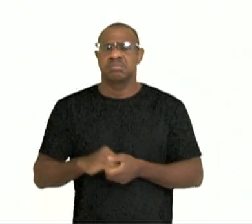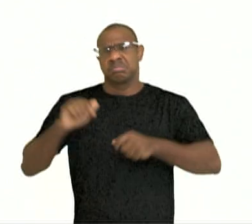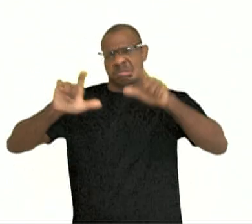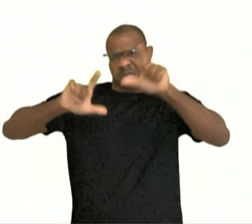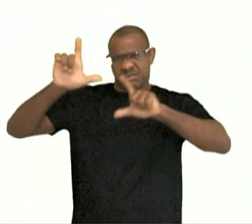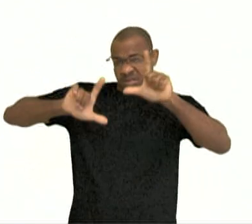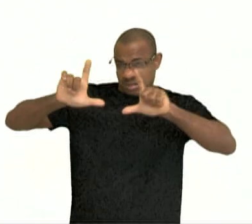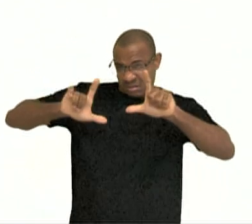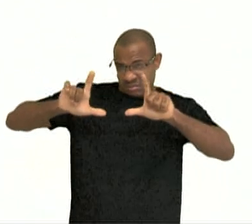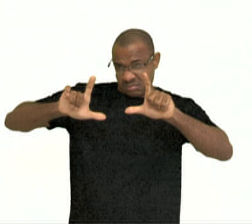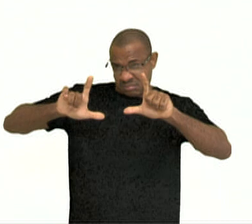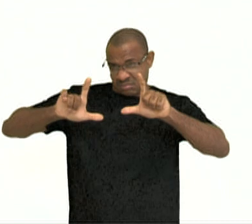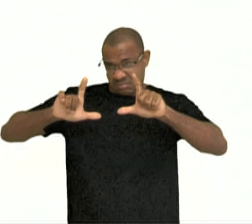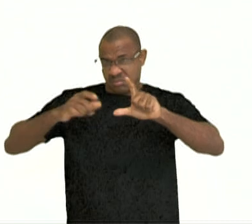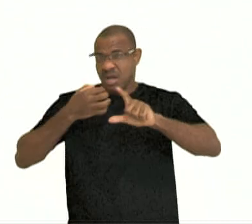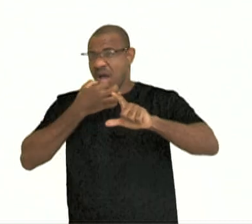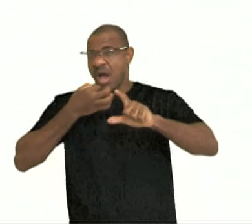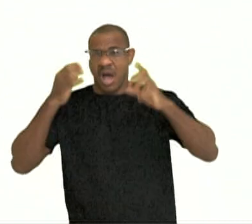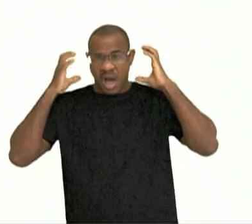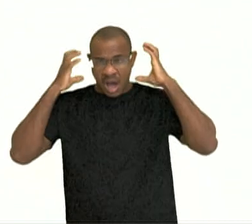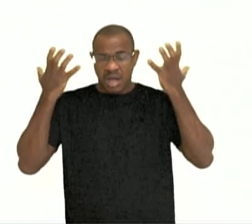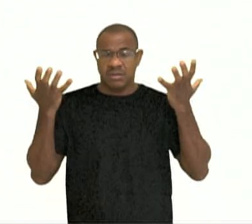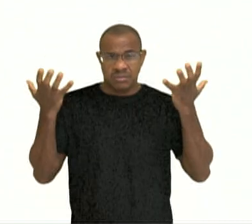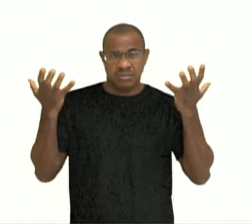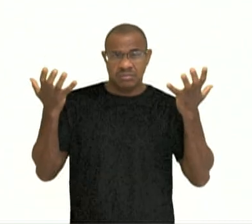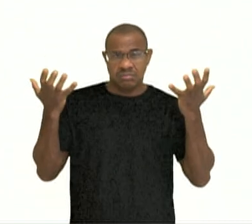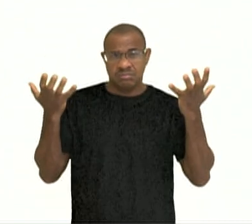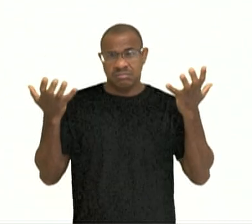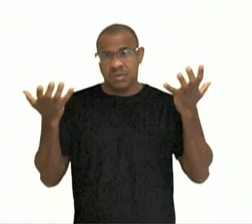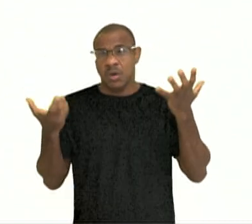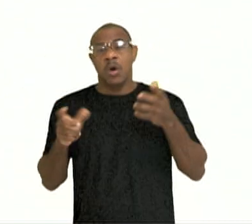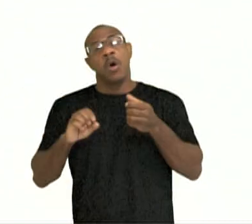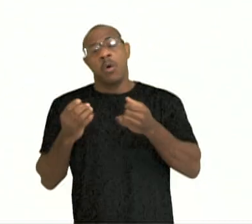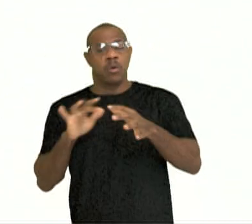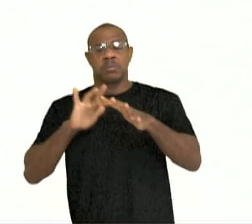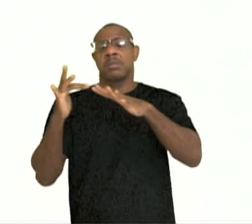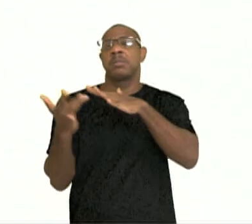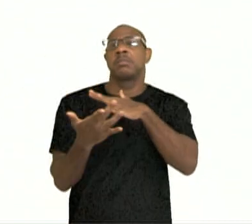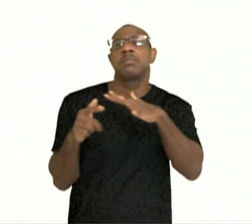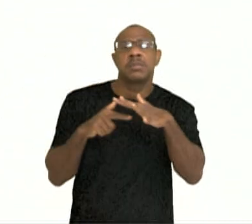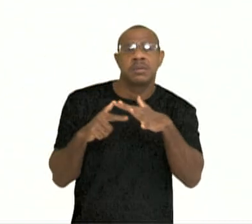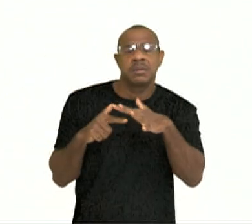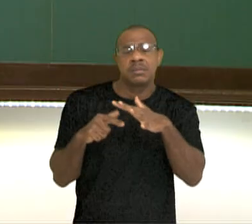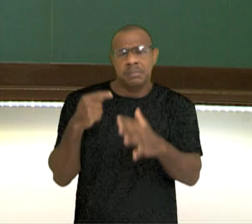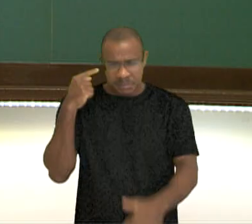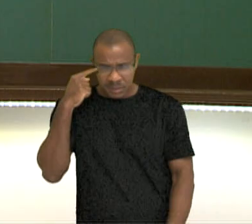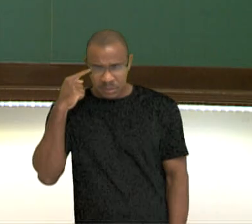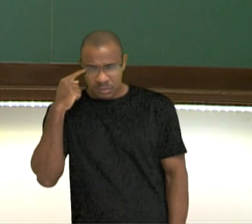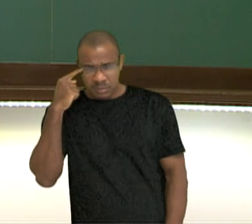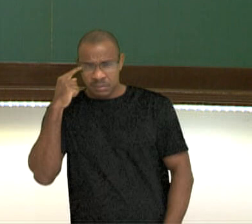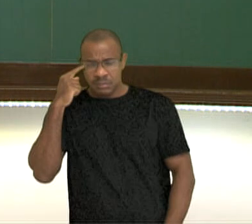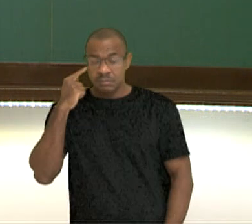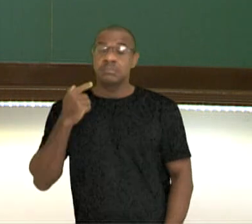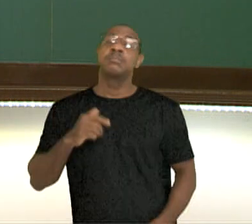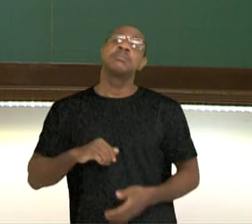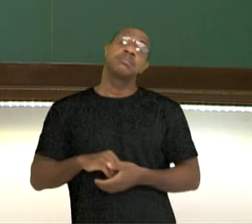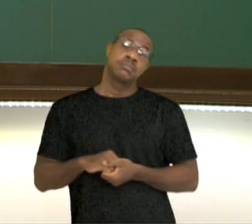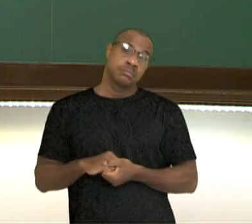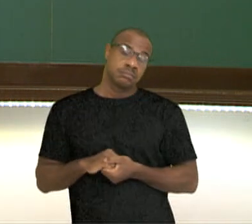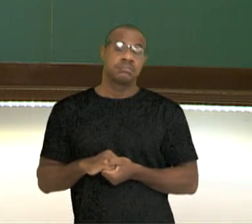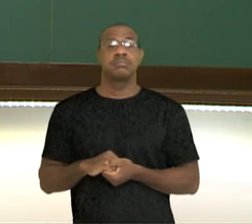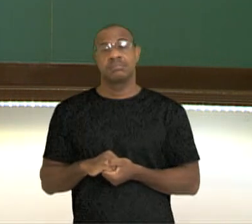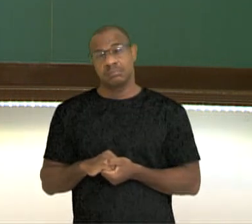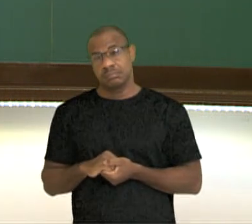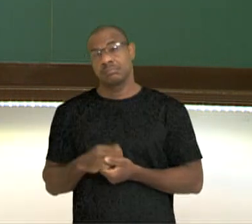Televisão, rádio ou compartilhado em uma rede social? Pensou? Muito bem.